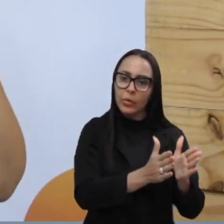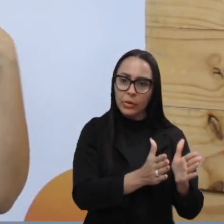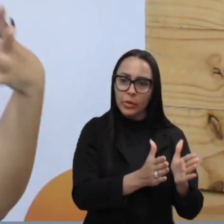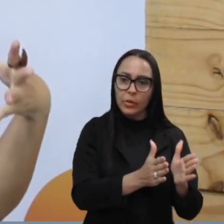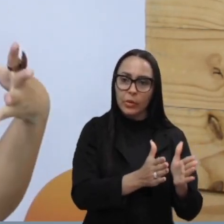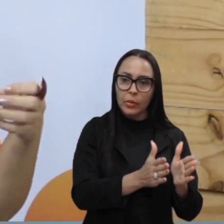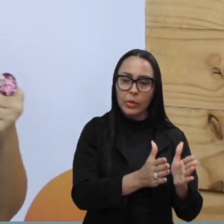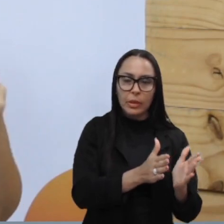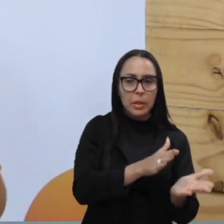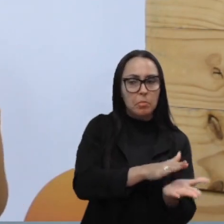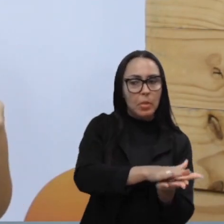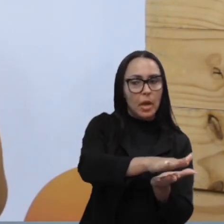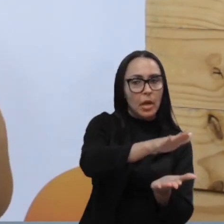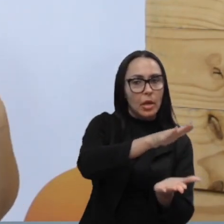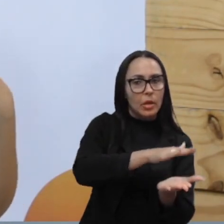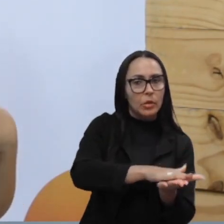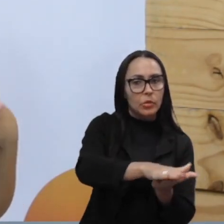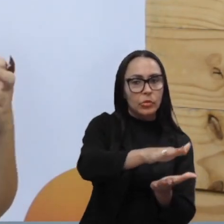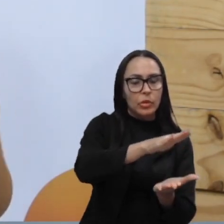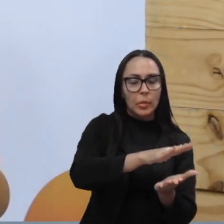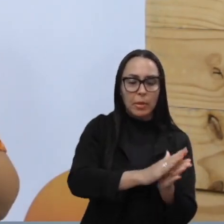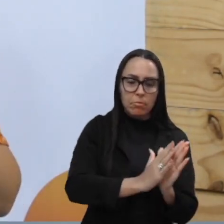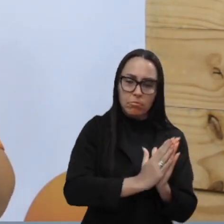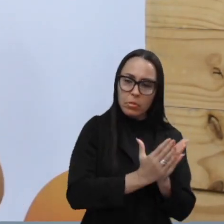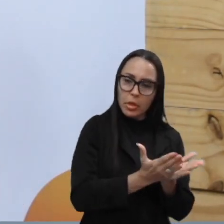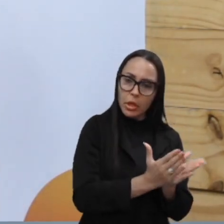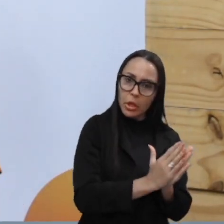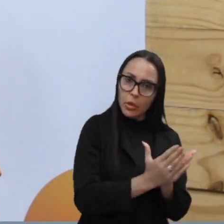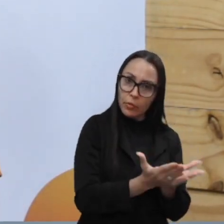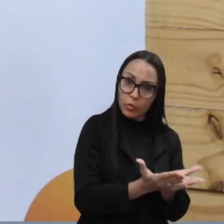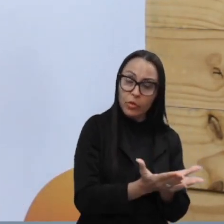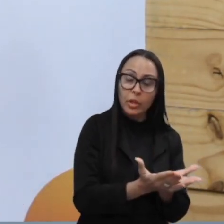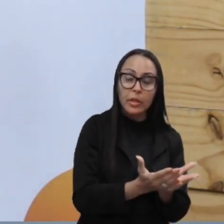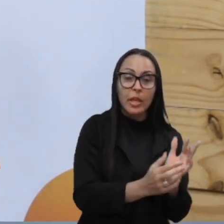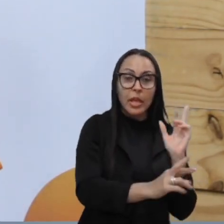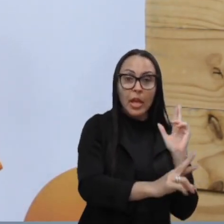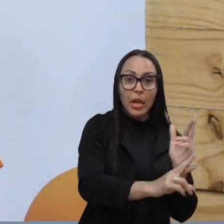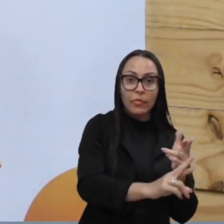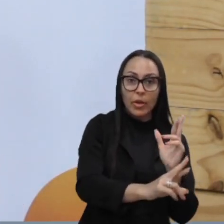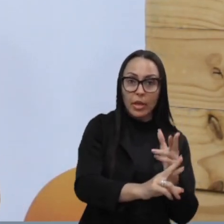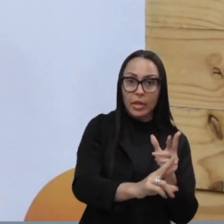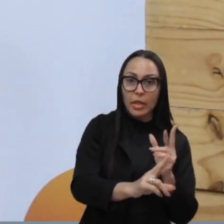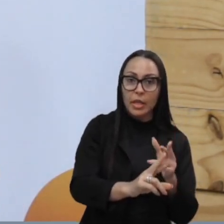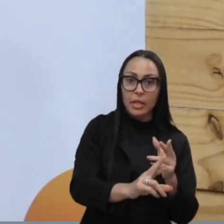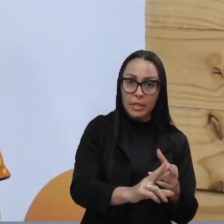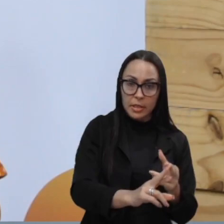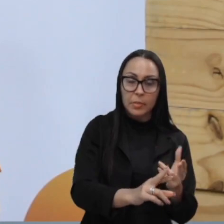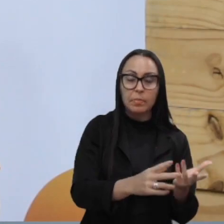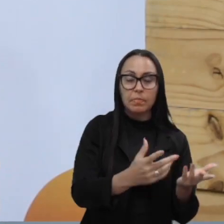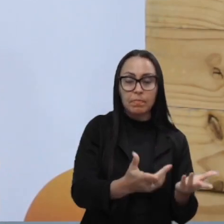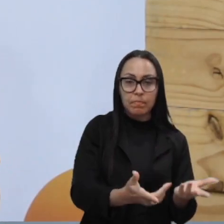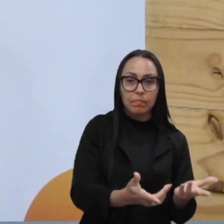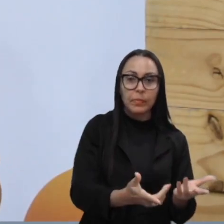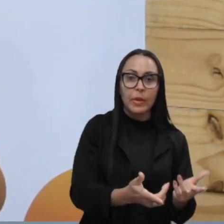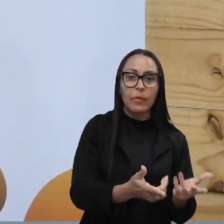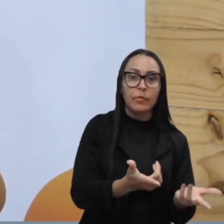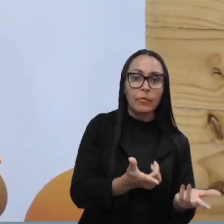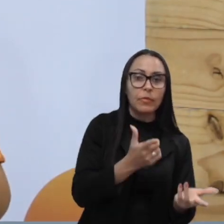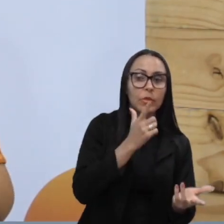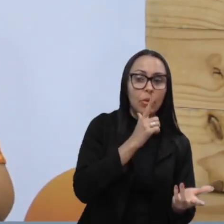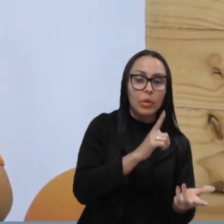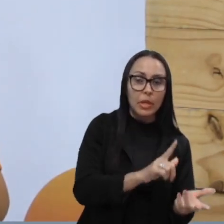de impressos, né, de livros. Ele tinha referências mais góticas e vitorianas, então ele era um pouco